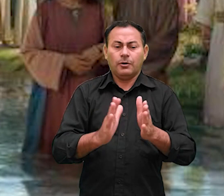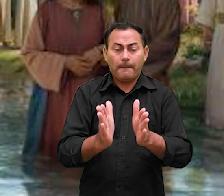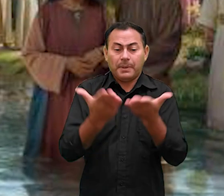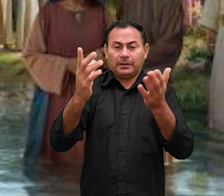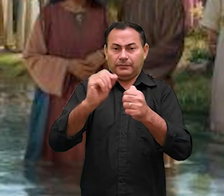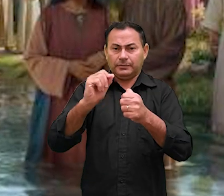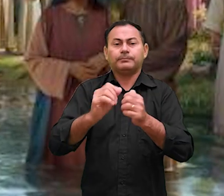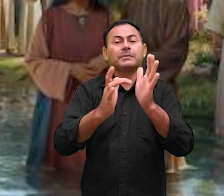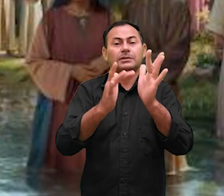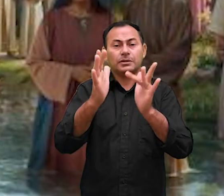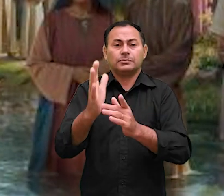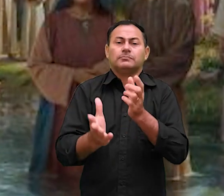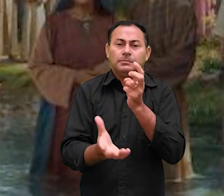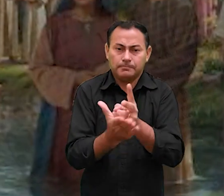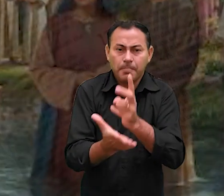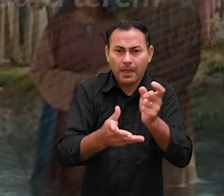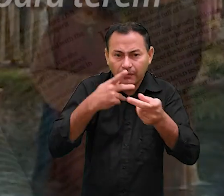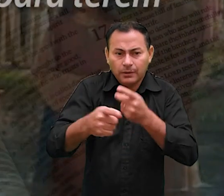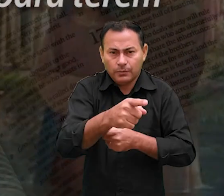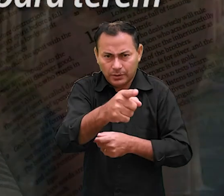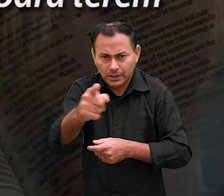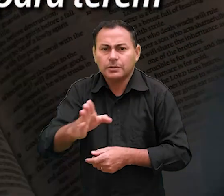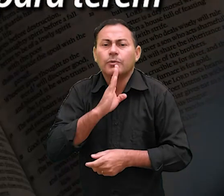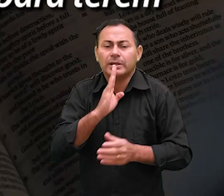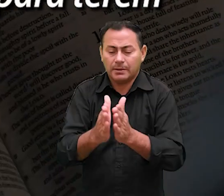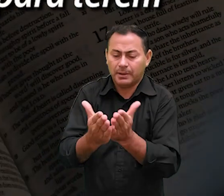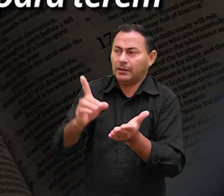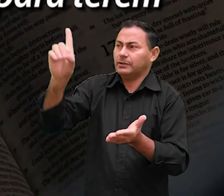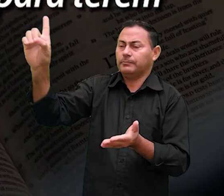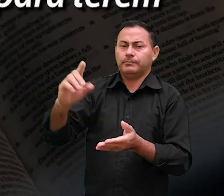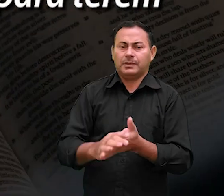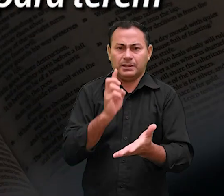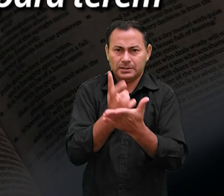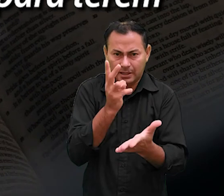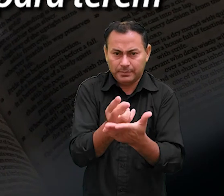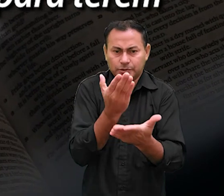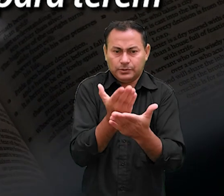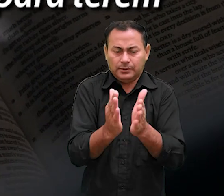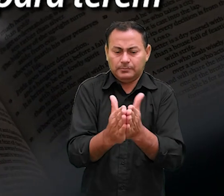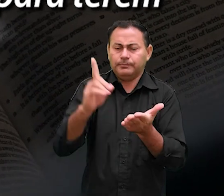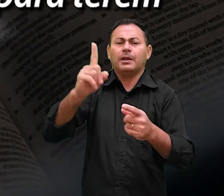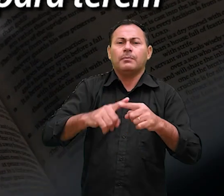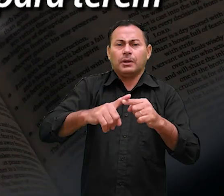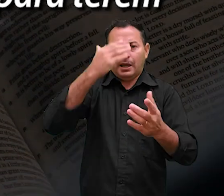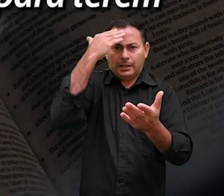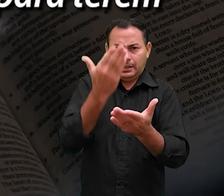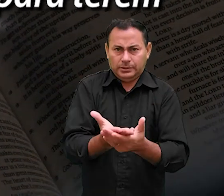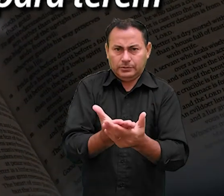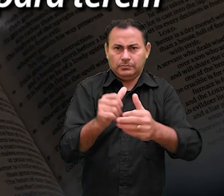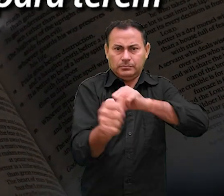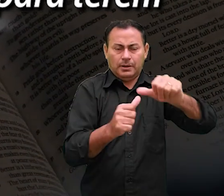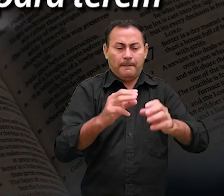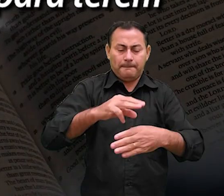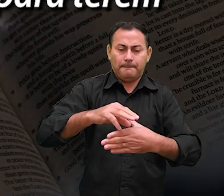ele fez. E Jesus continuou dizendo: vocês conhecem a Bíblia. Estão sempre estudando as Escrituras porque acreditam que